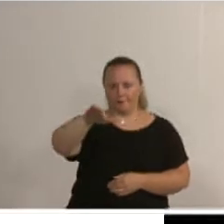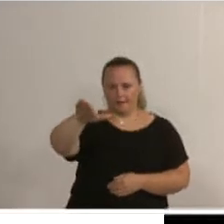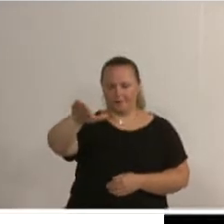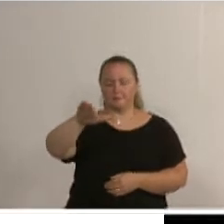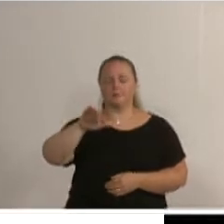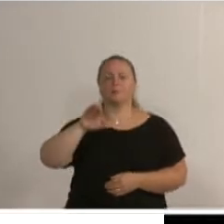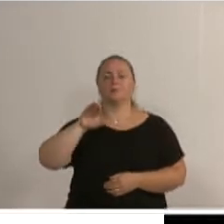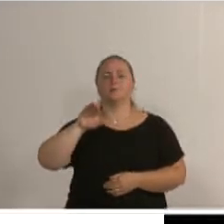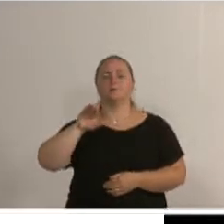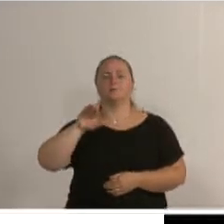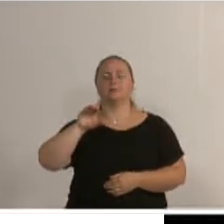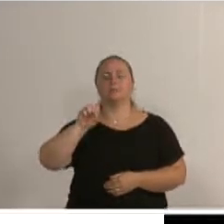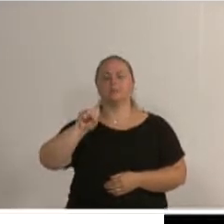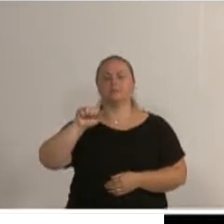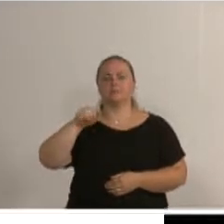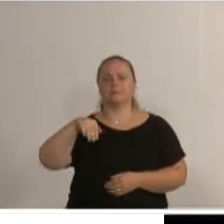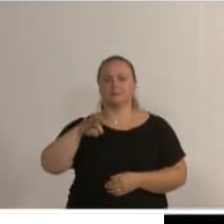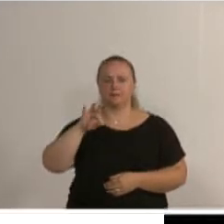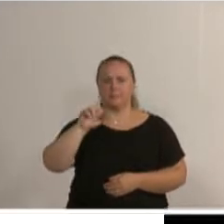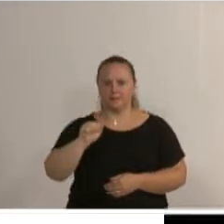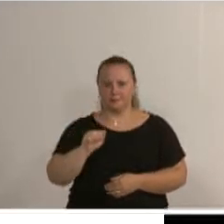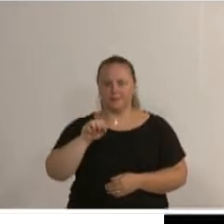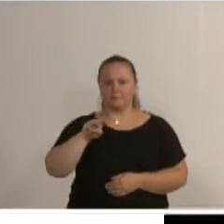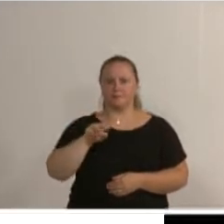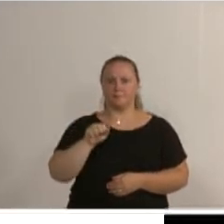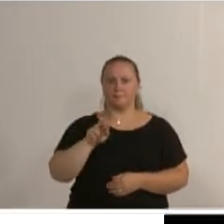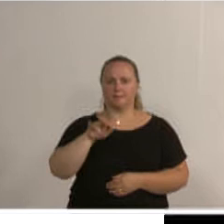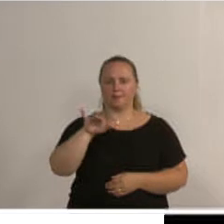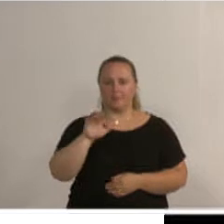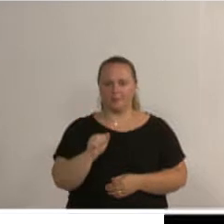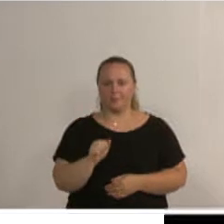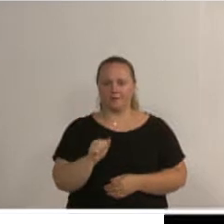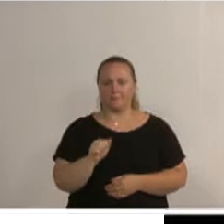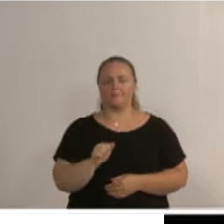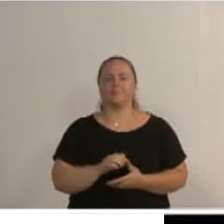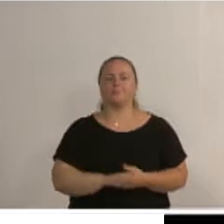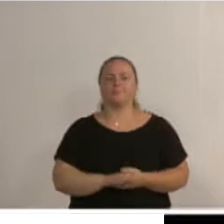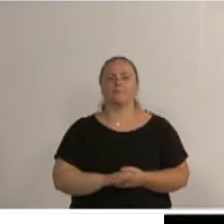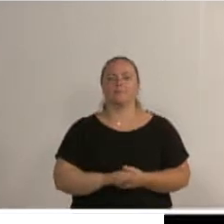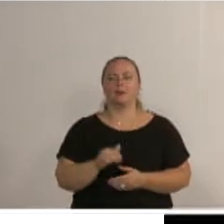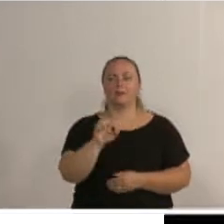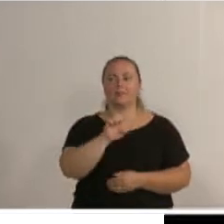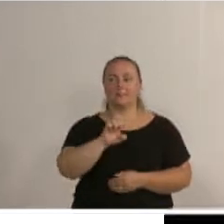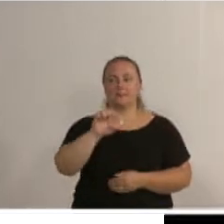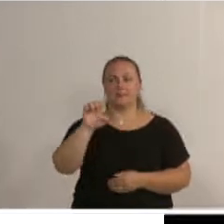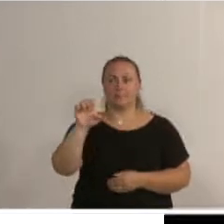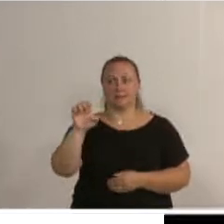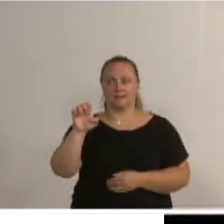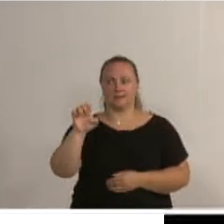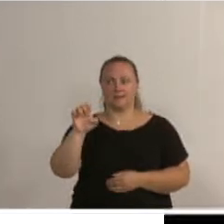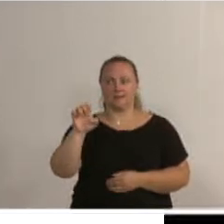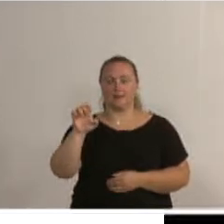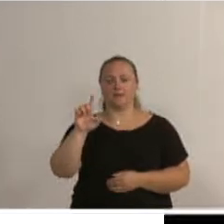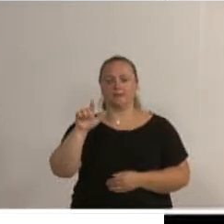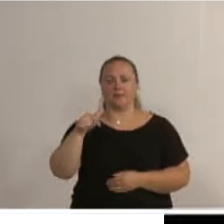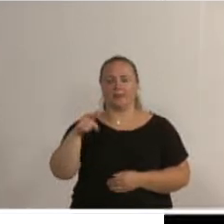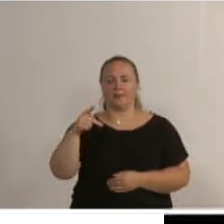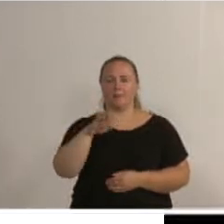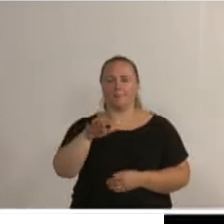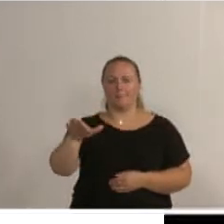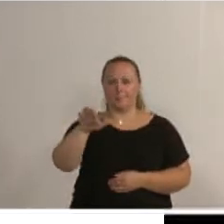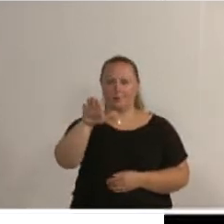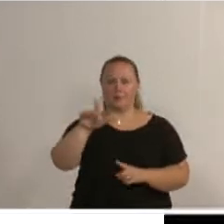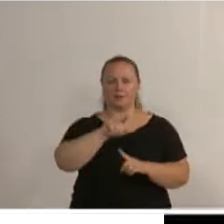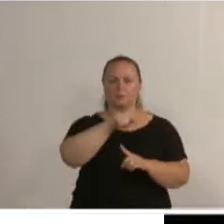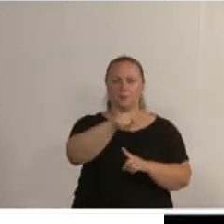Né? A questão do traçado da primeira linha, da esquerda, é a linha Santa Maria, do Progresso, 403, e da direita, 409,